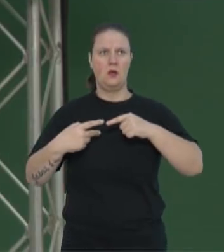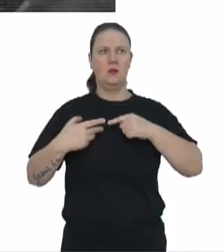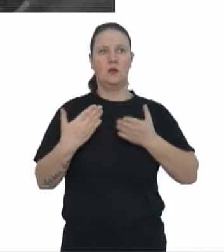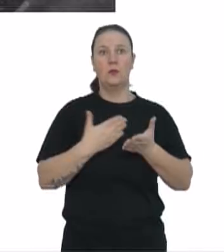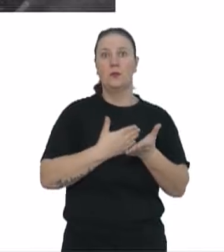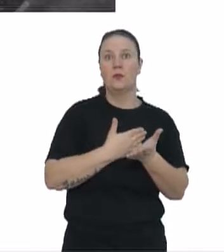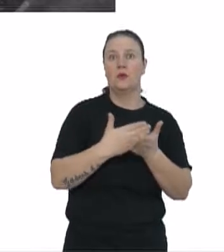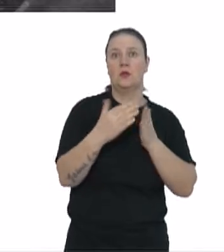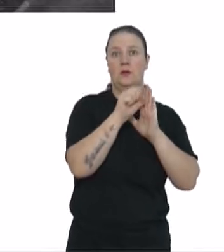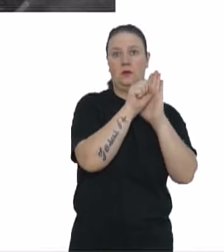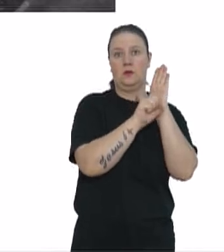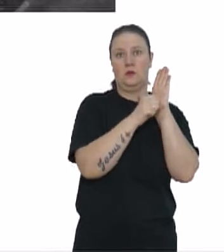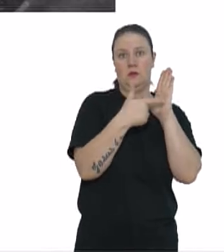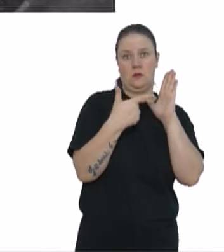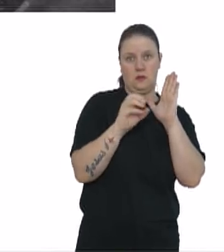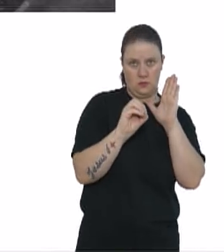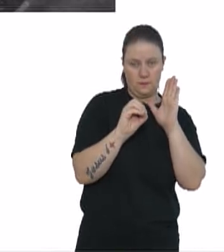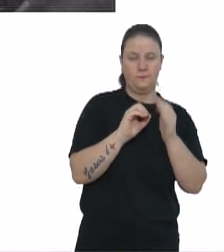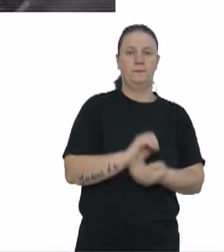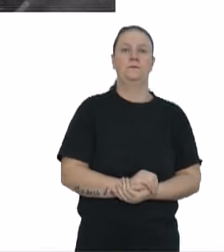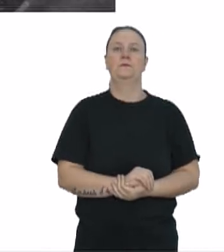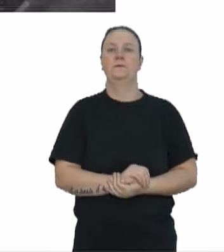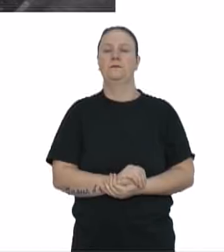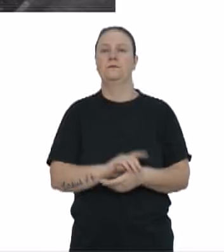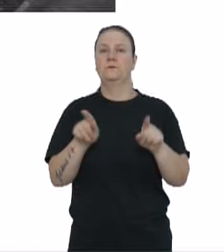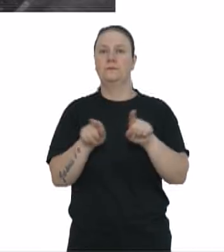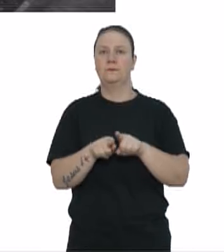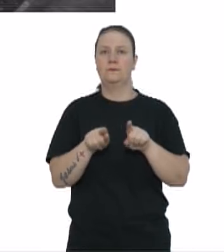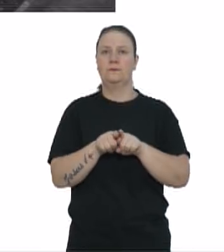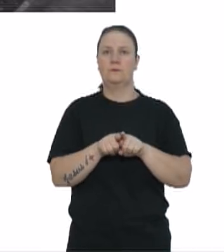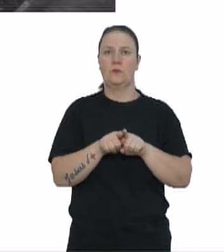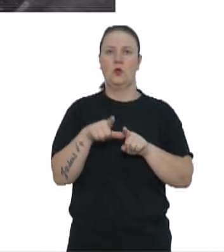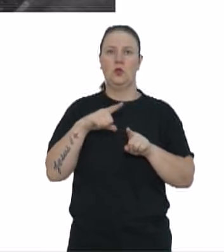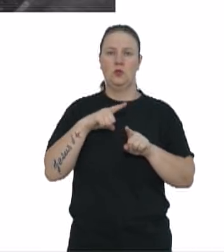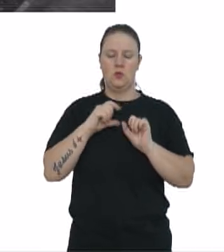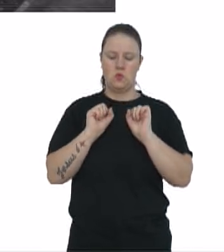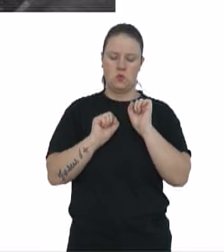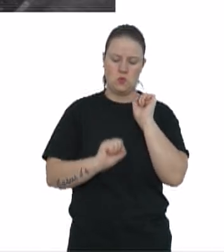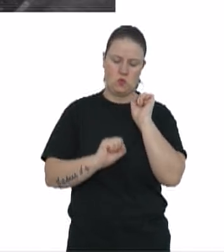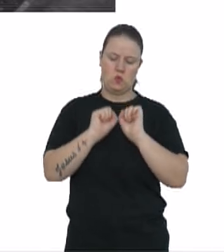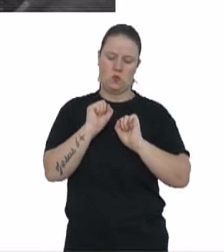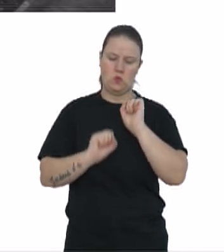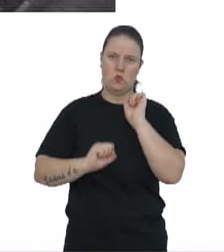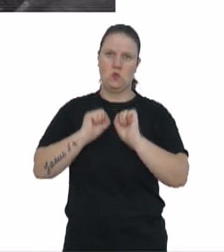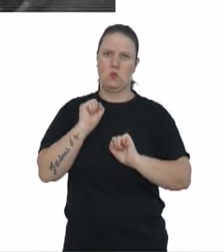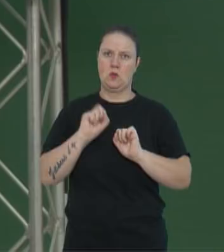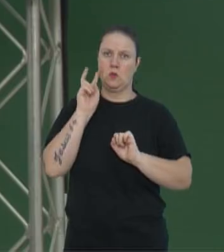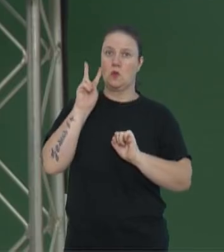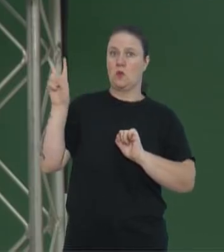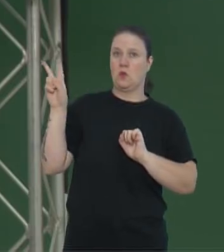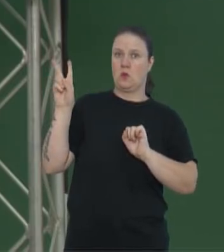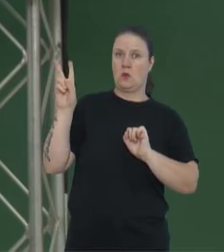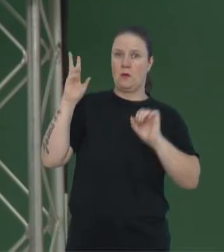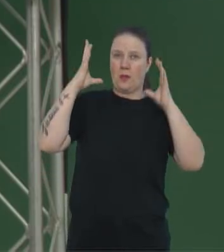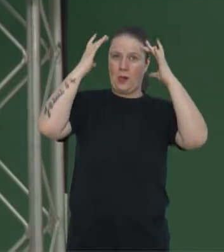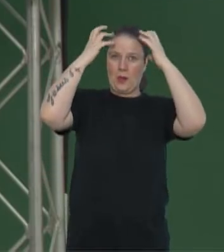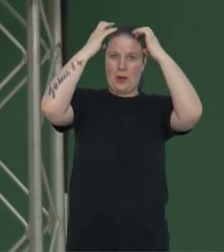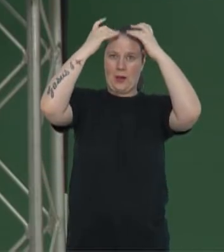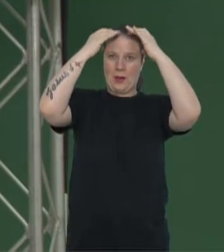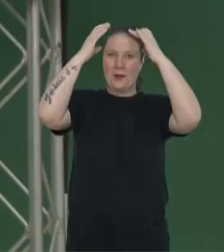XX, com grande presença da máquina no cotidiano, né? Por isso que ele coloca aquela figura daquela máquina colada ali na cabeça